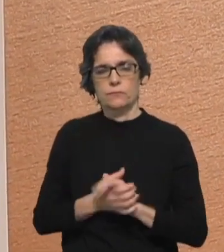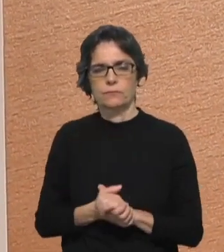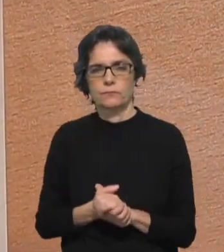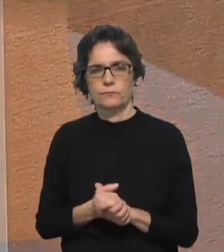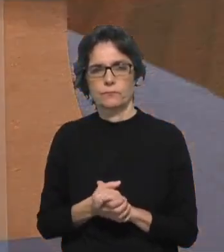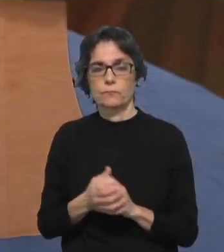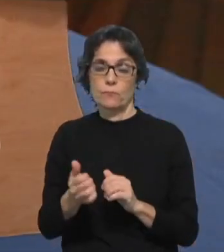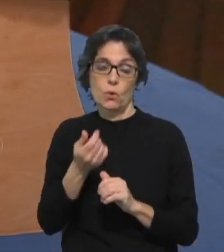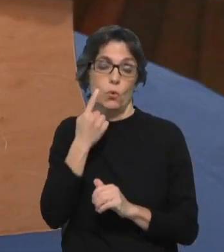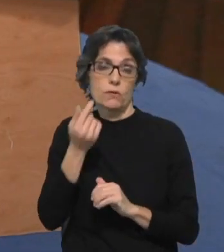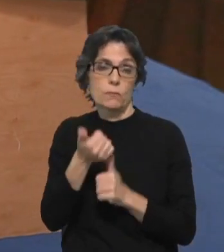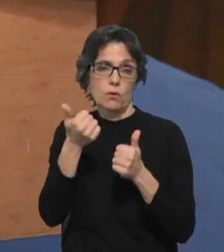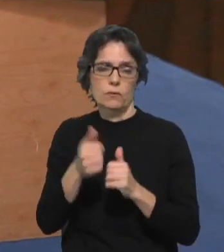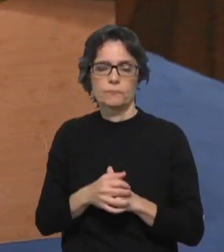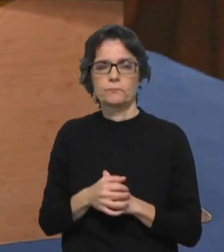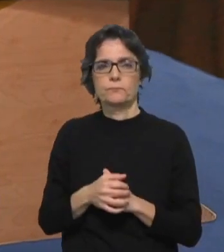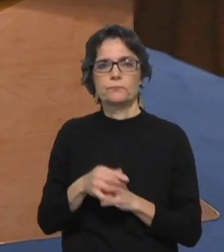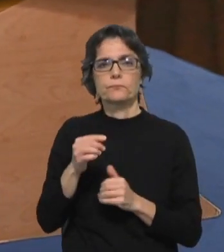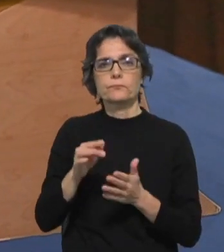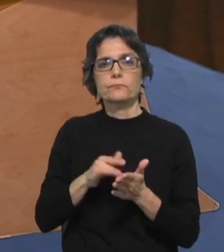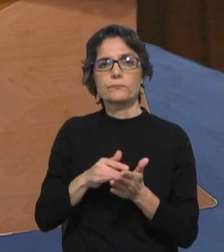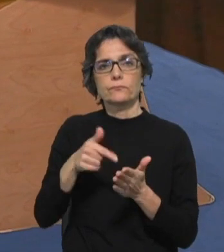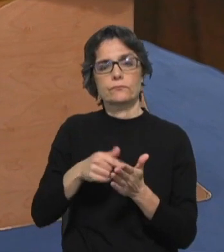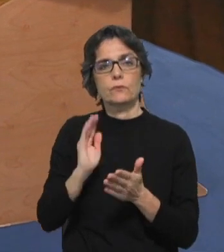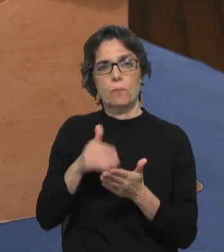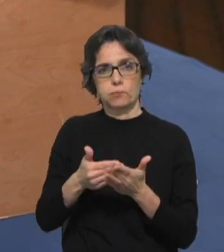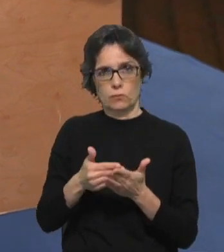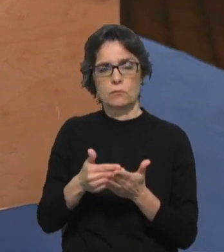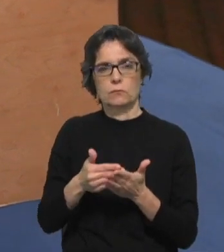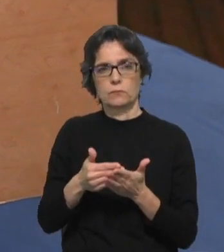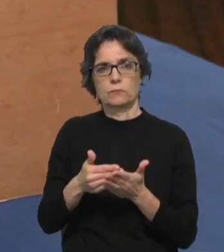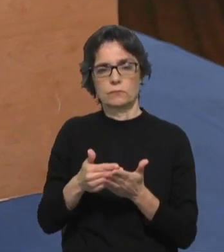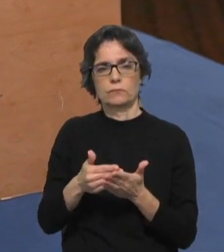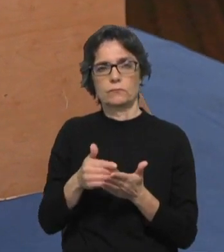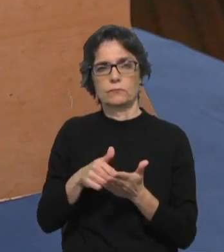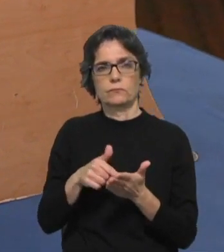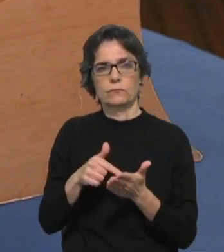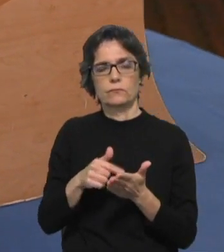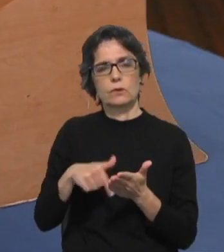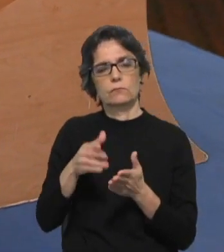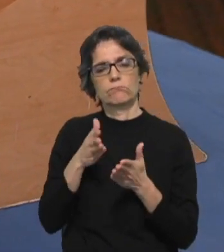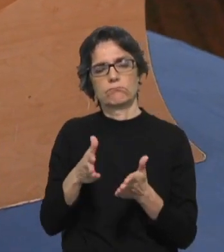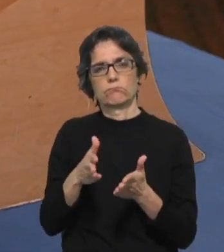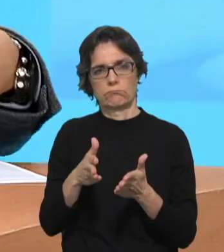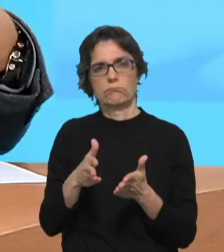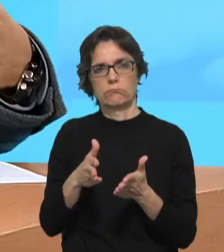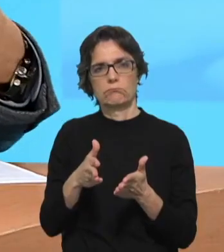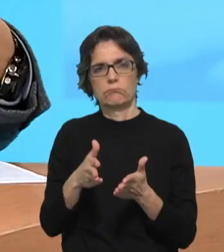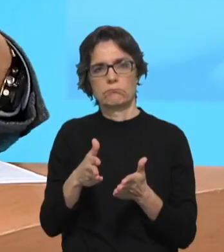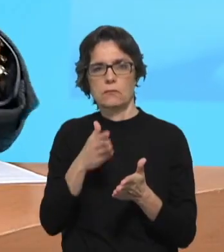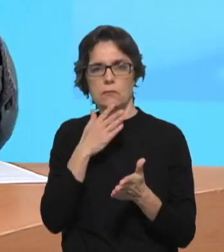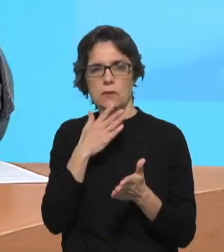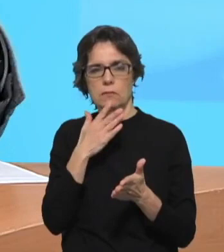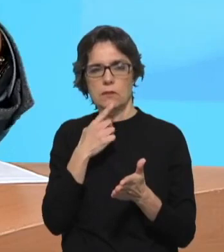caso, este é o último volume, centramos-nos bastante nesta equação. Enfim, o